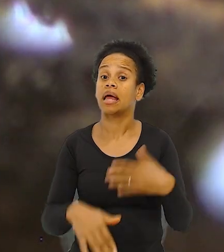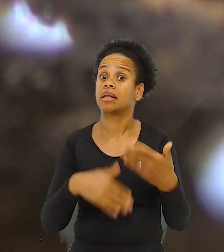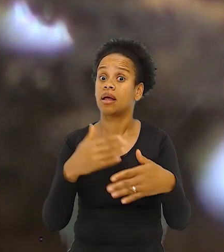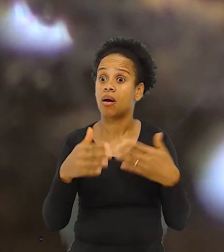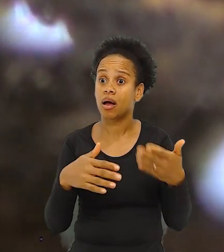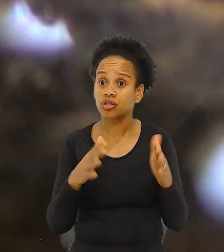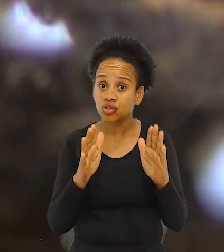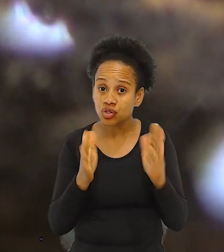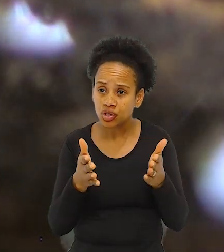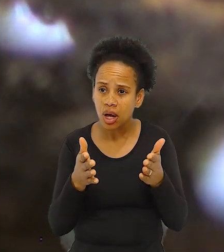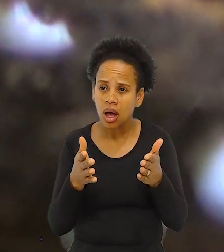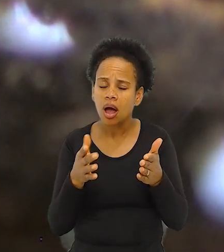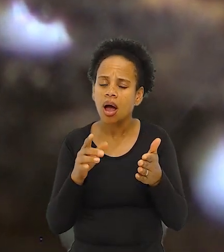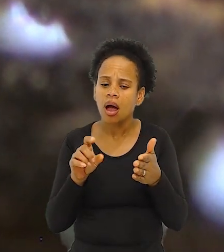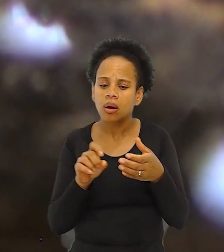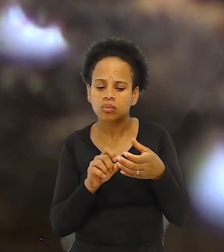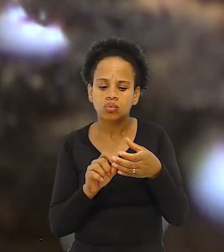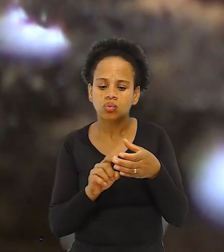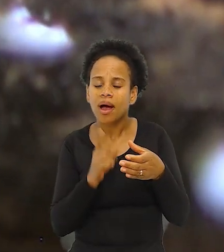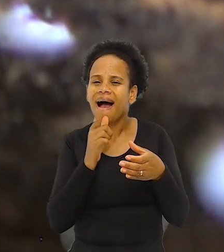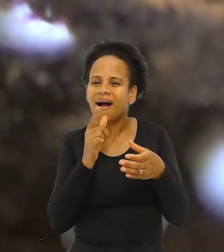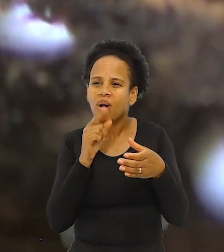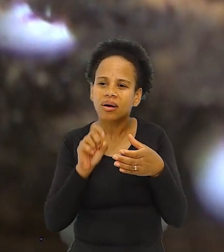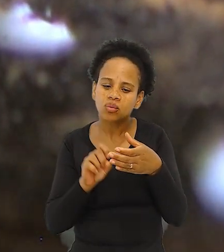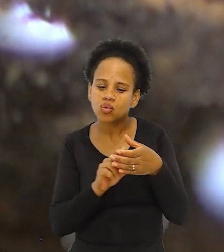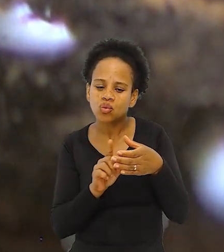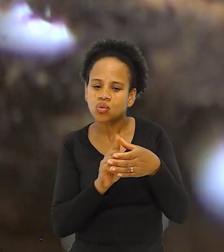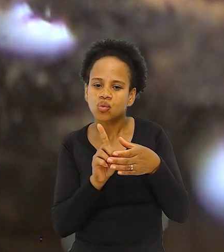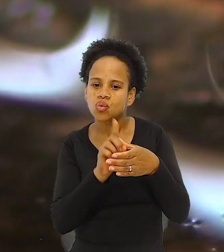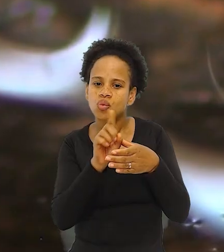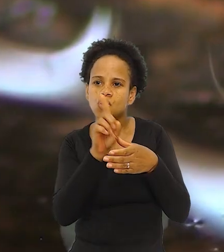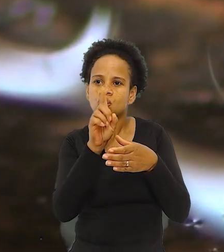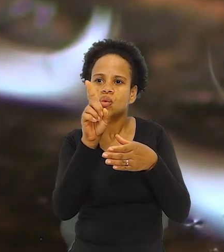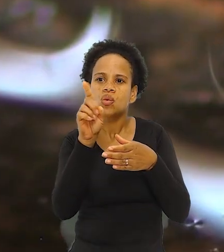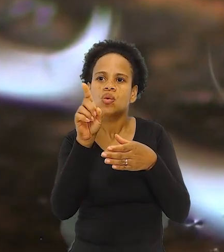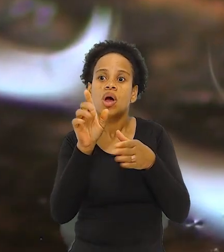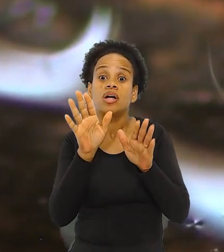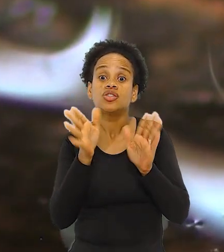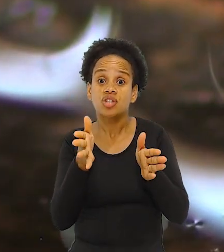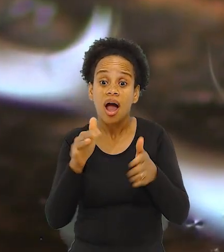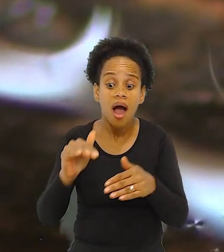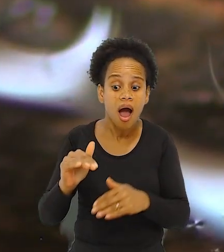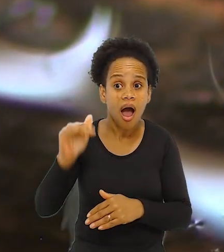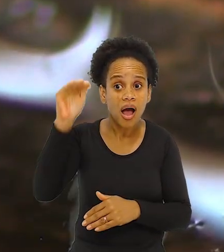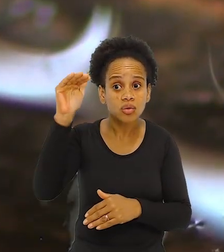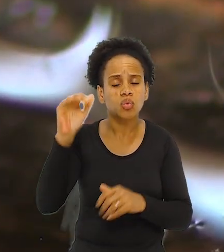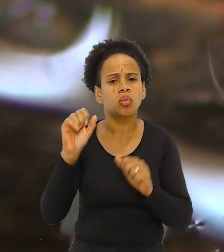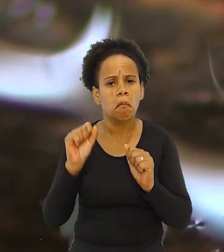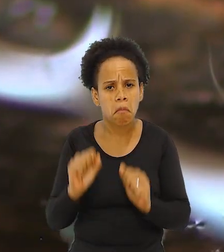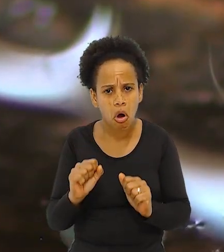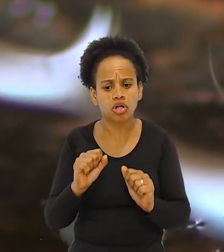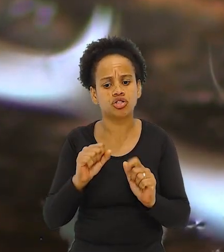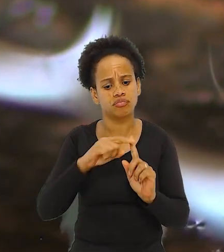Finalmente, as formas aladas emergem da água como adultos, fase na qual ficam aptas a se